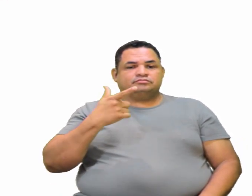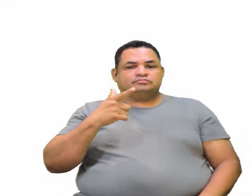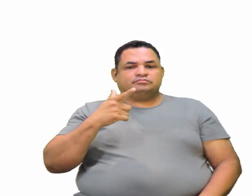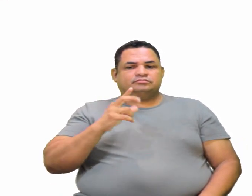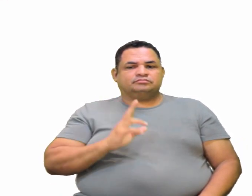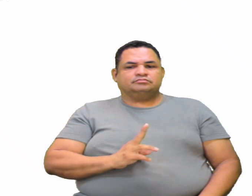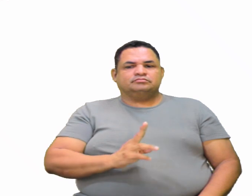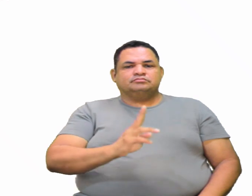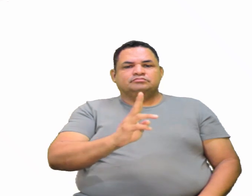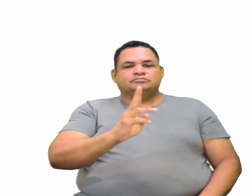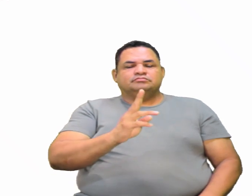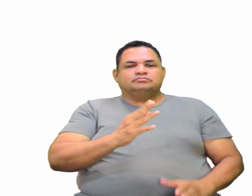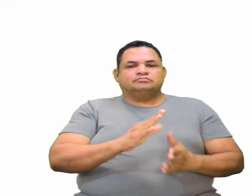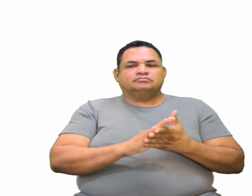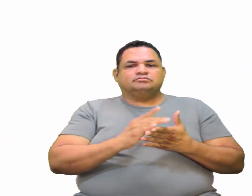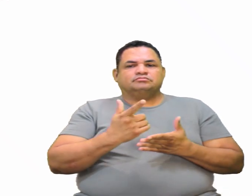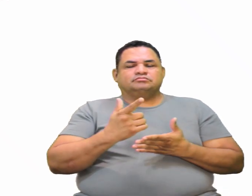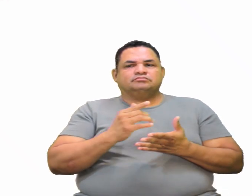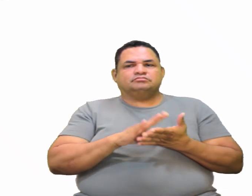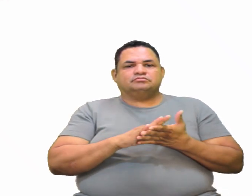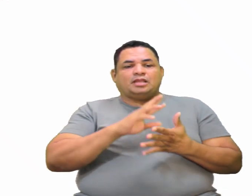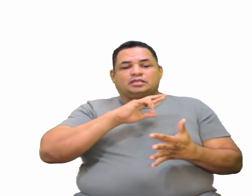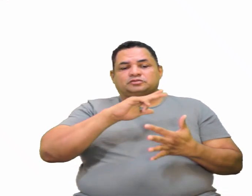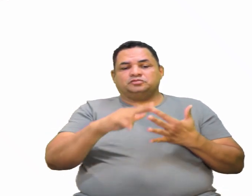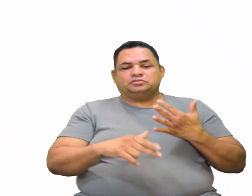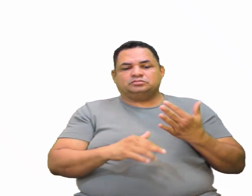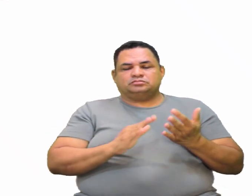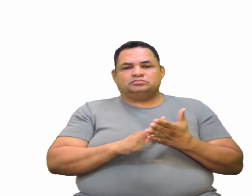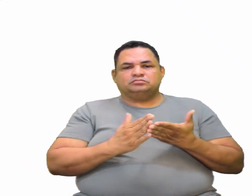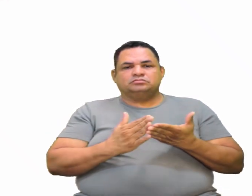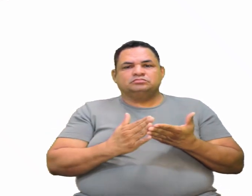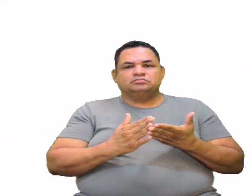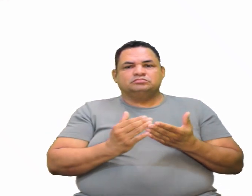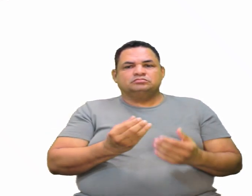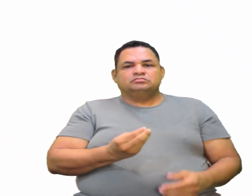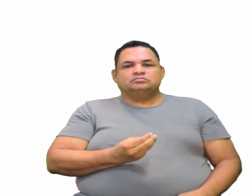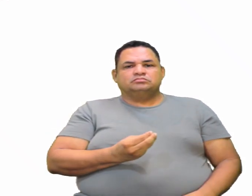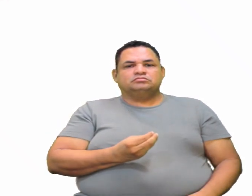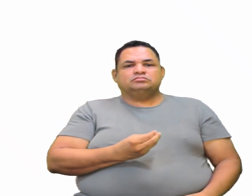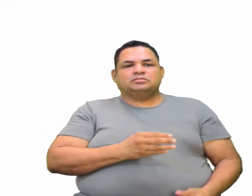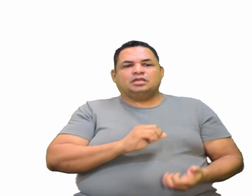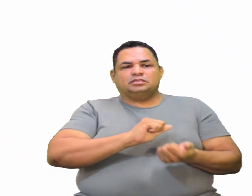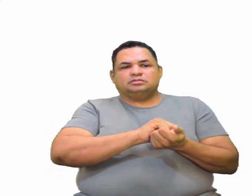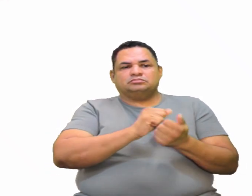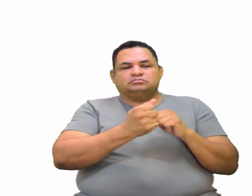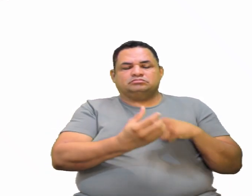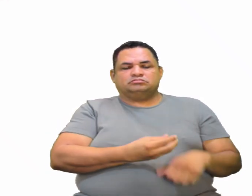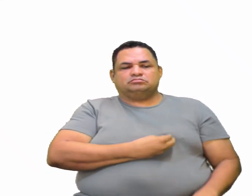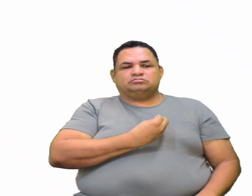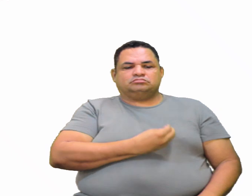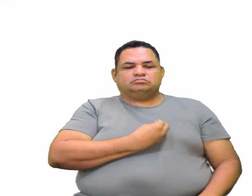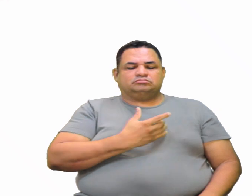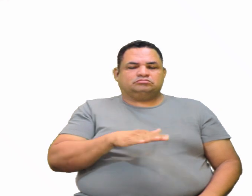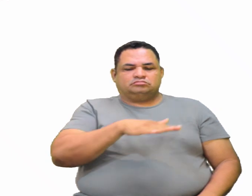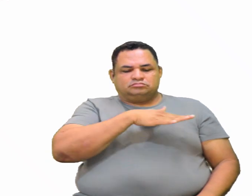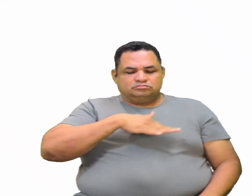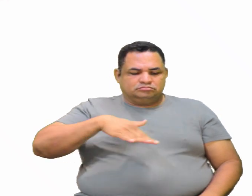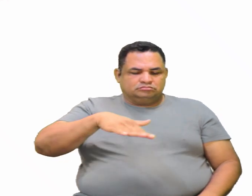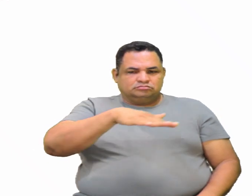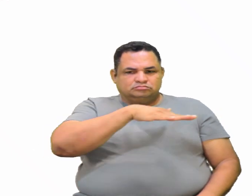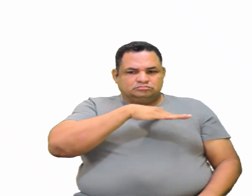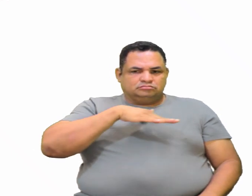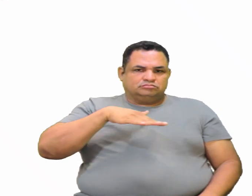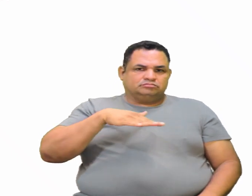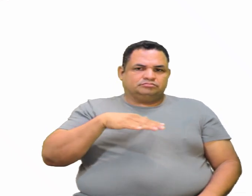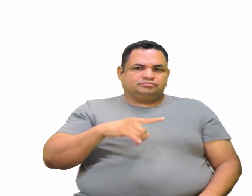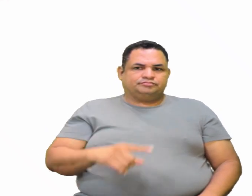esse processo, a gente não teria as espécies que hoje estão aqui, sobrevivendo e resistindo a todos os intempéries que nós sabemos que às vezes